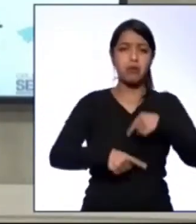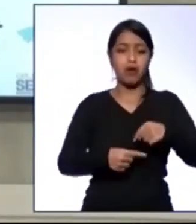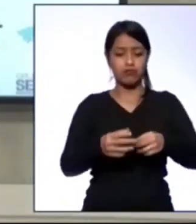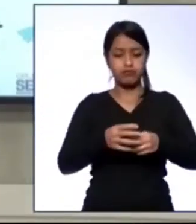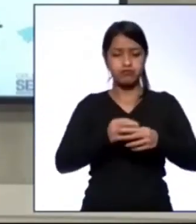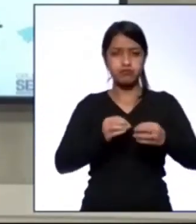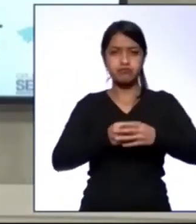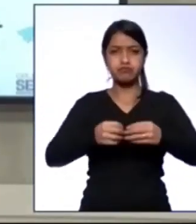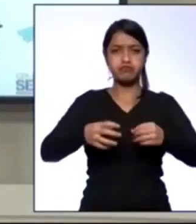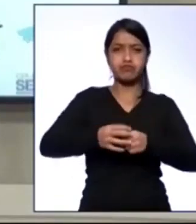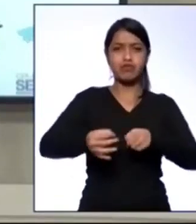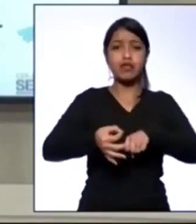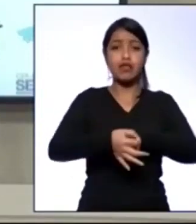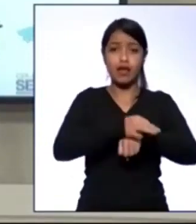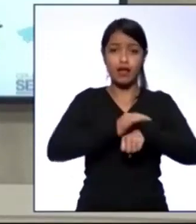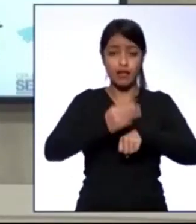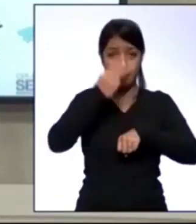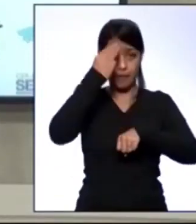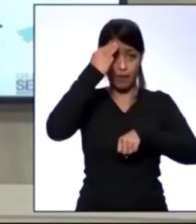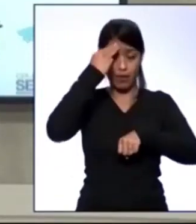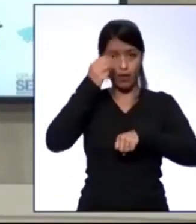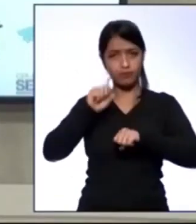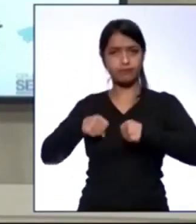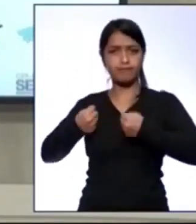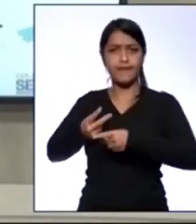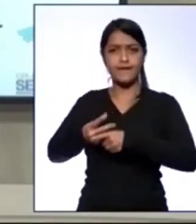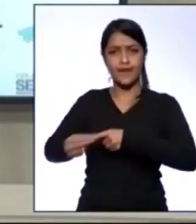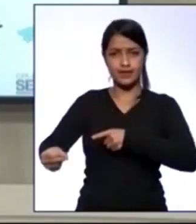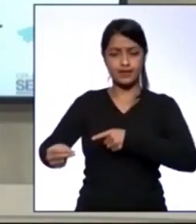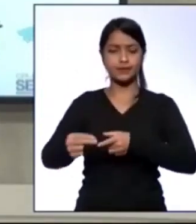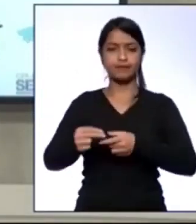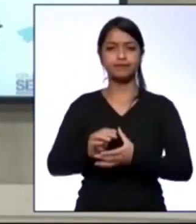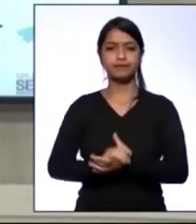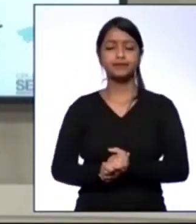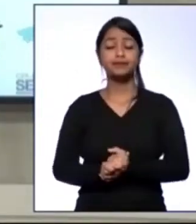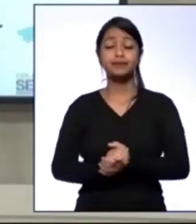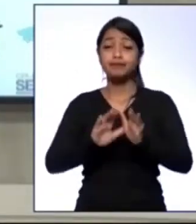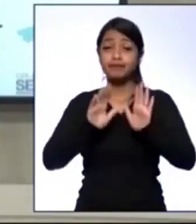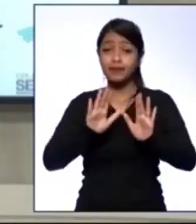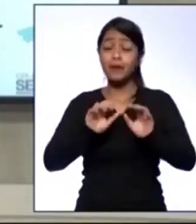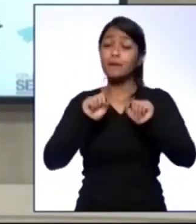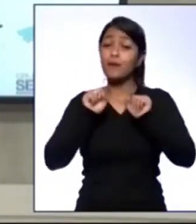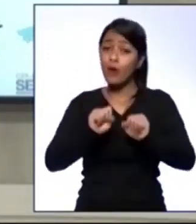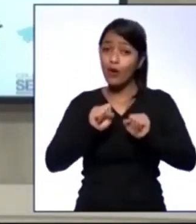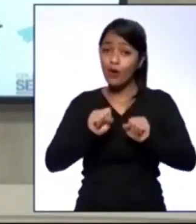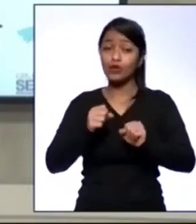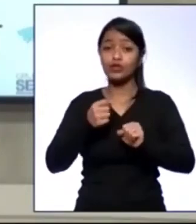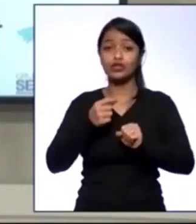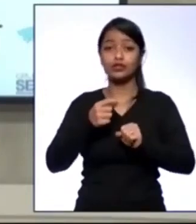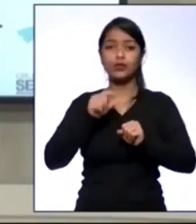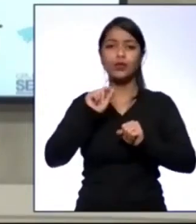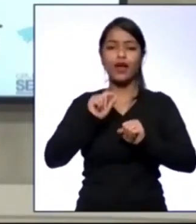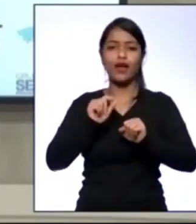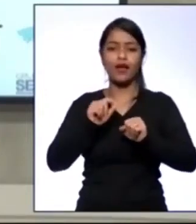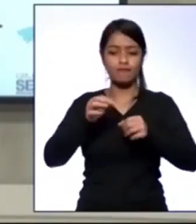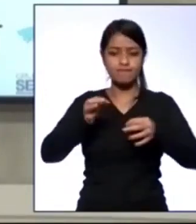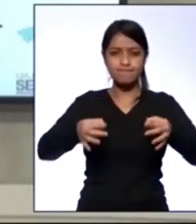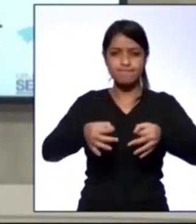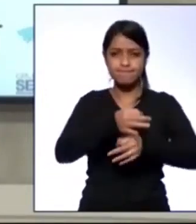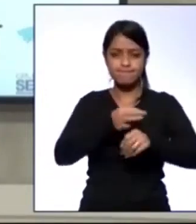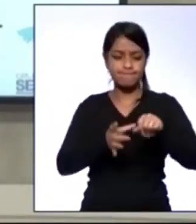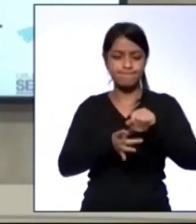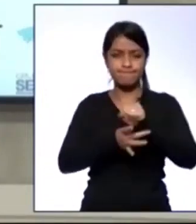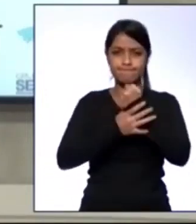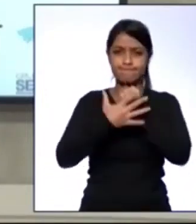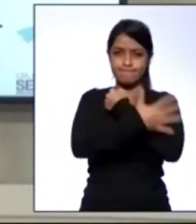estar prevenido. Agora, existe o uso de anticorpos para tratamento, para eu tratar um